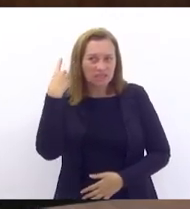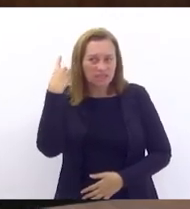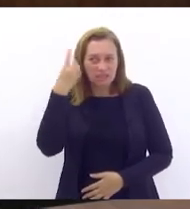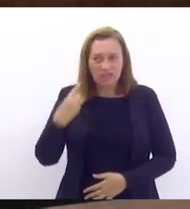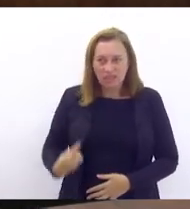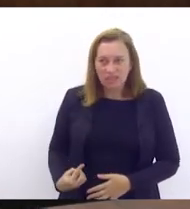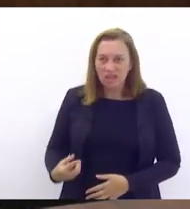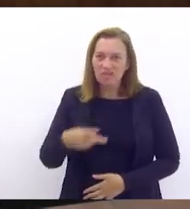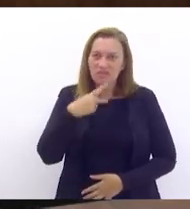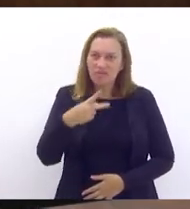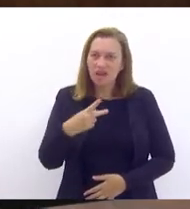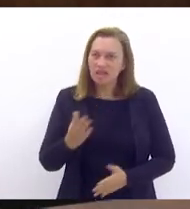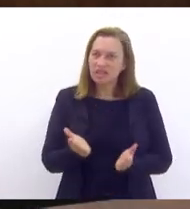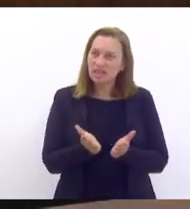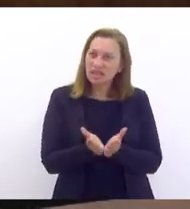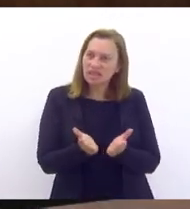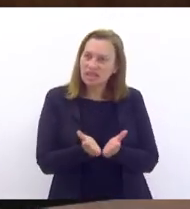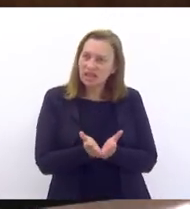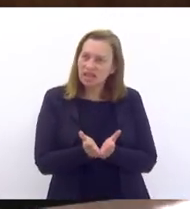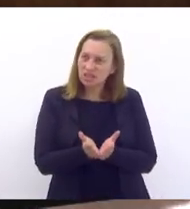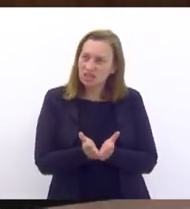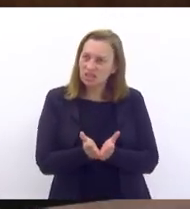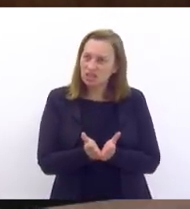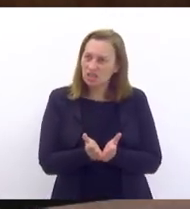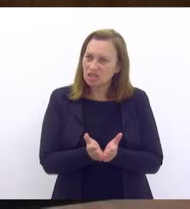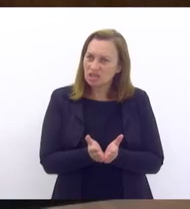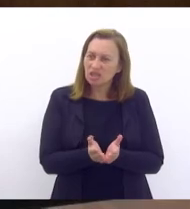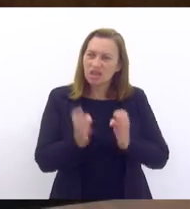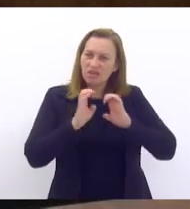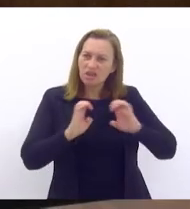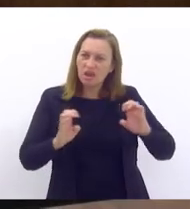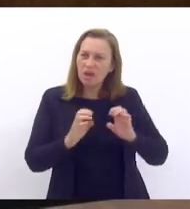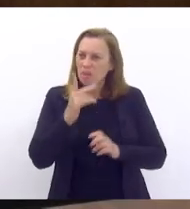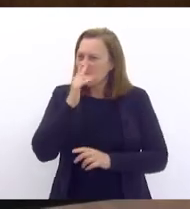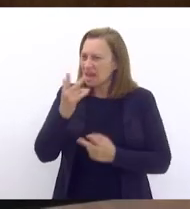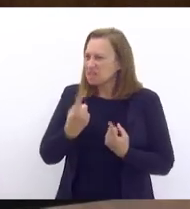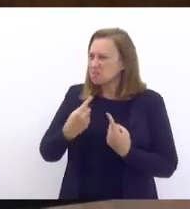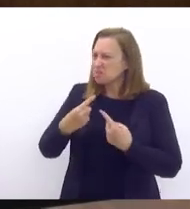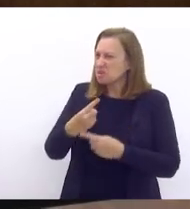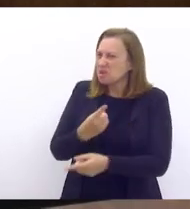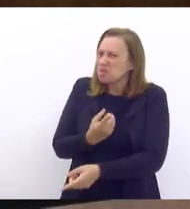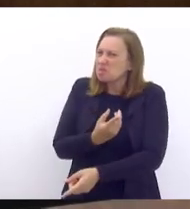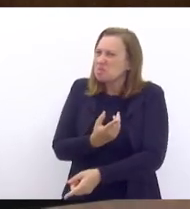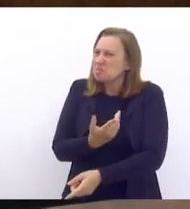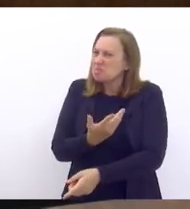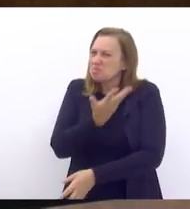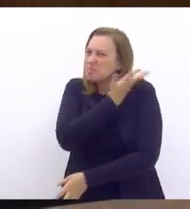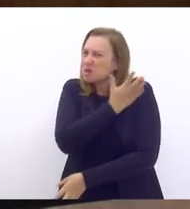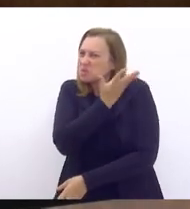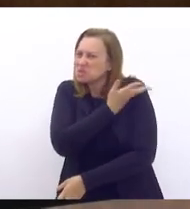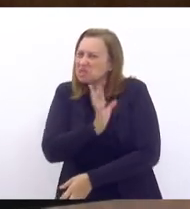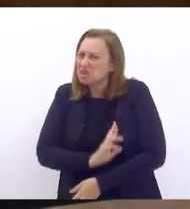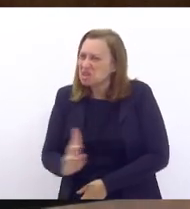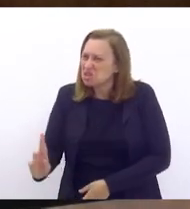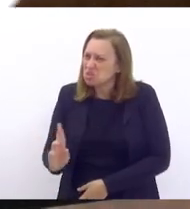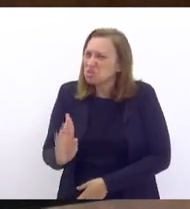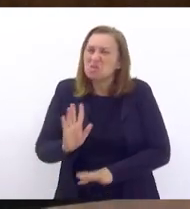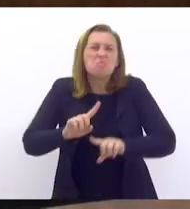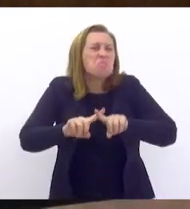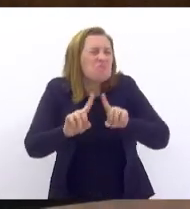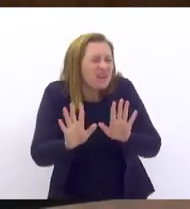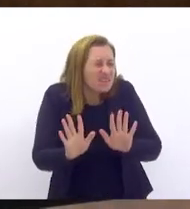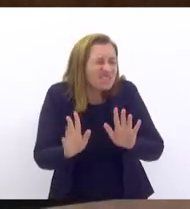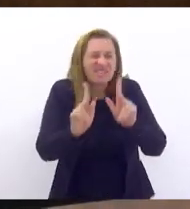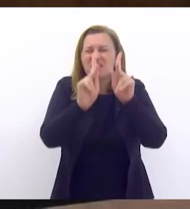a igreja evangélica, me parece que ela está cometendo uma discriminação religiosa. Mas está tudo em